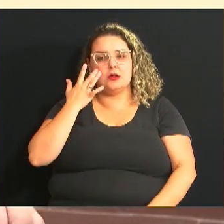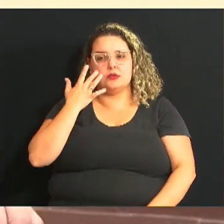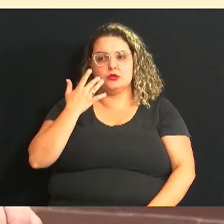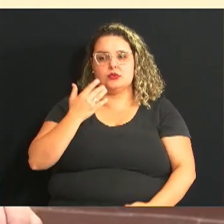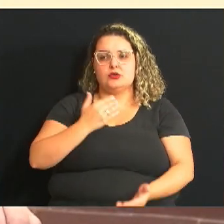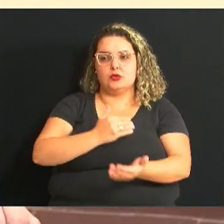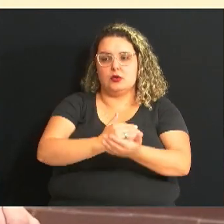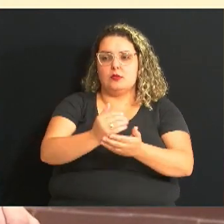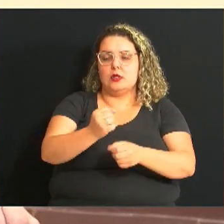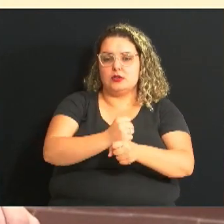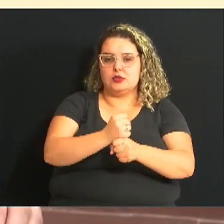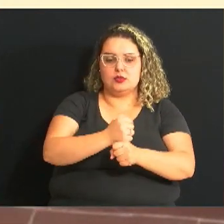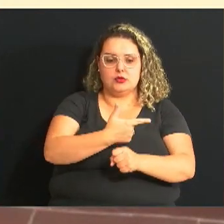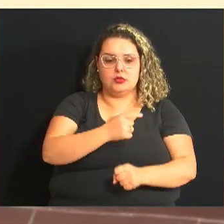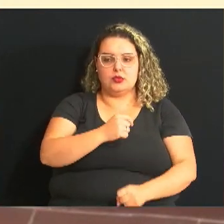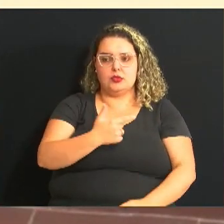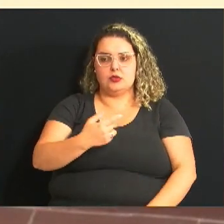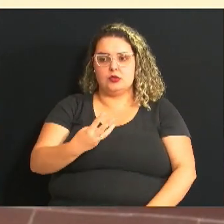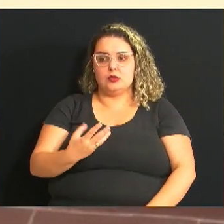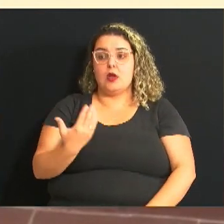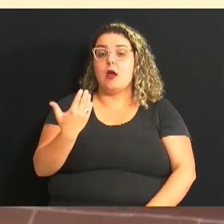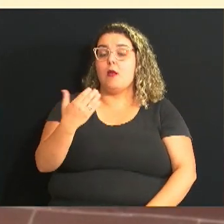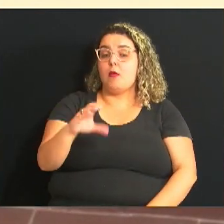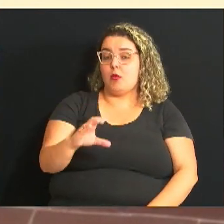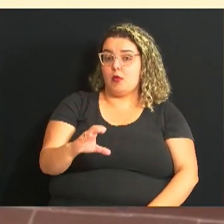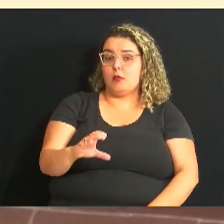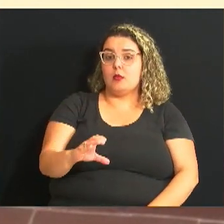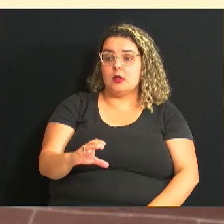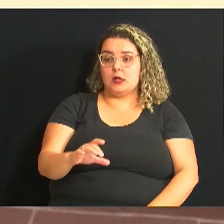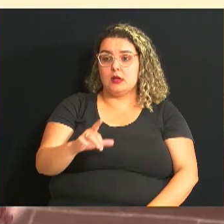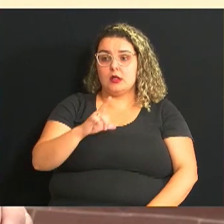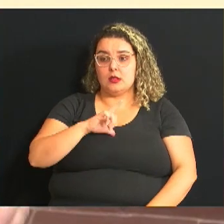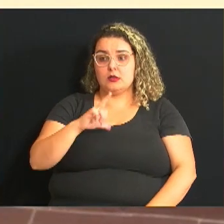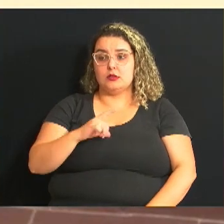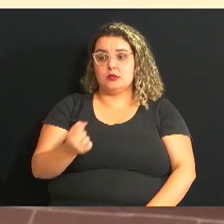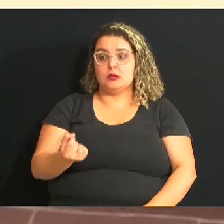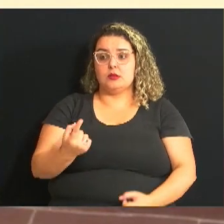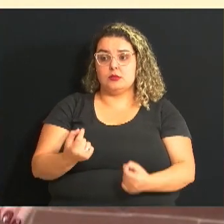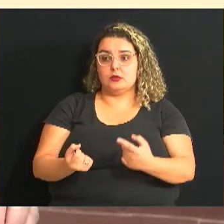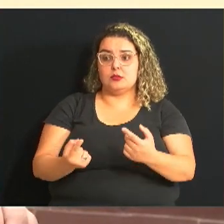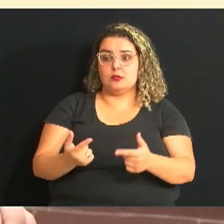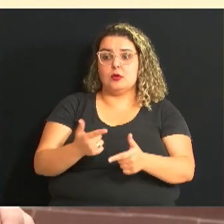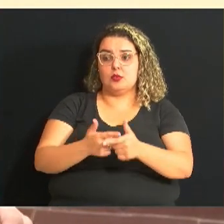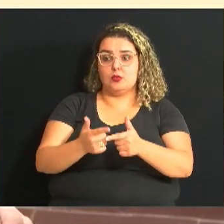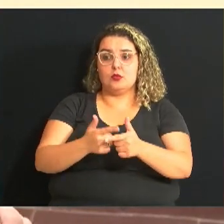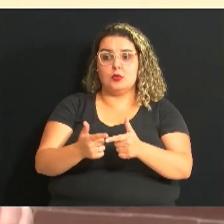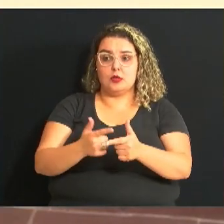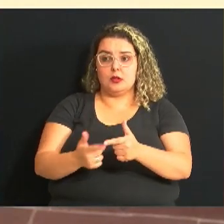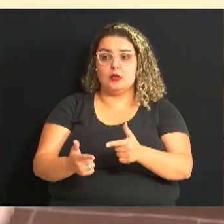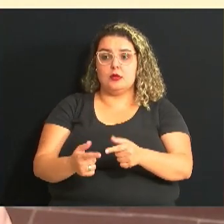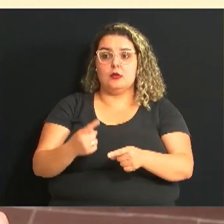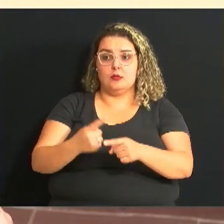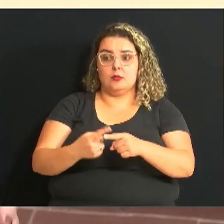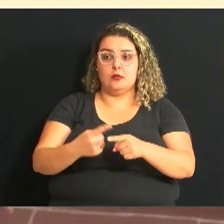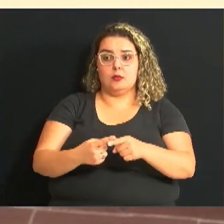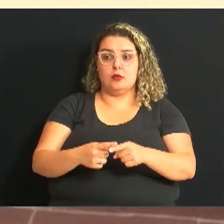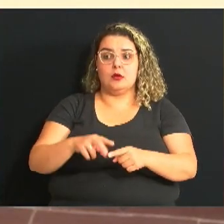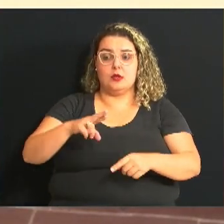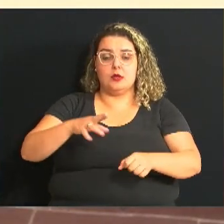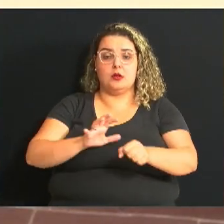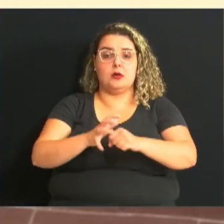vamos estar publicando ele, teve alguns percalços, principalmente por causa da pandemia, para